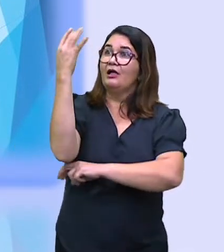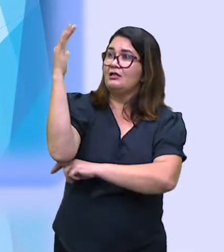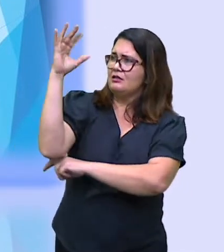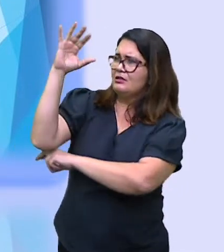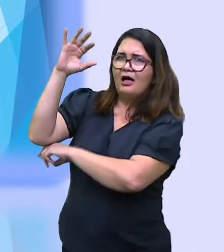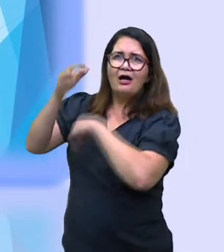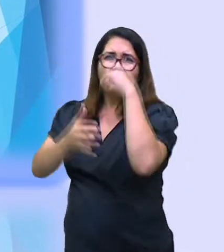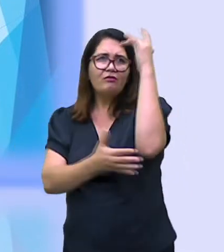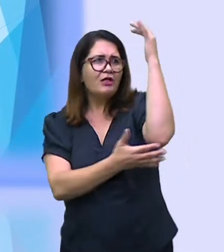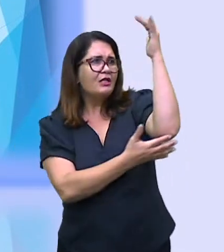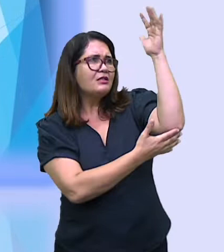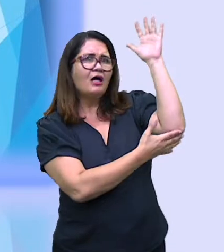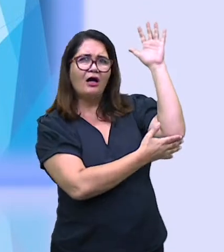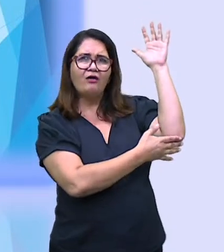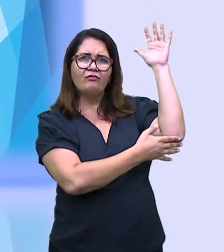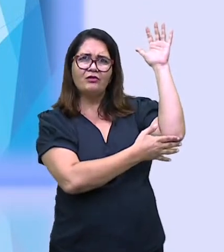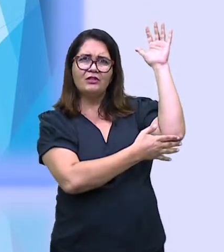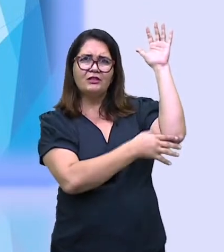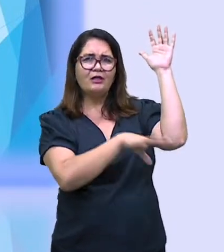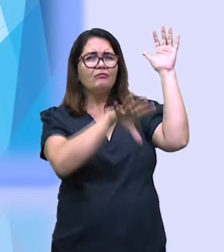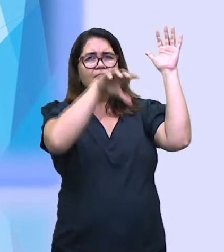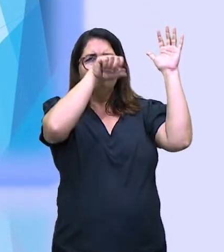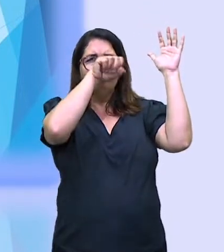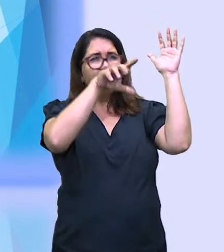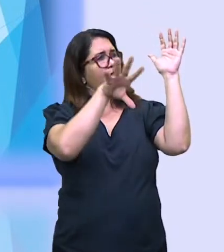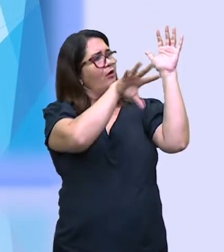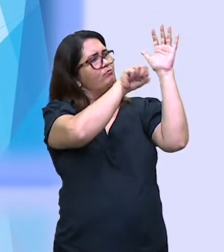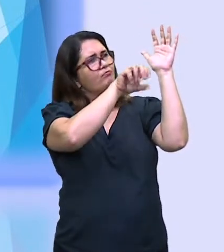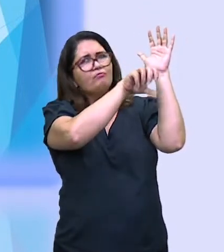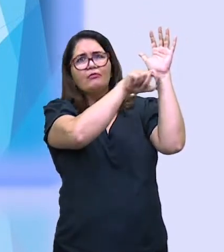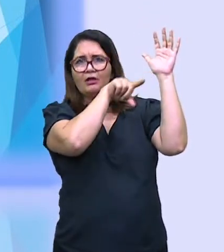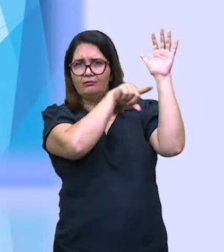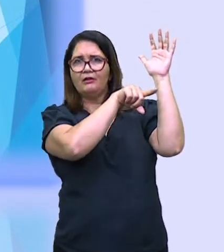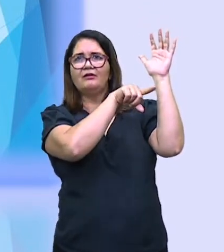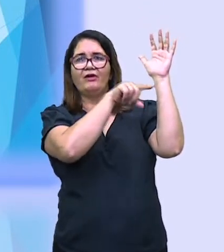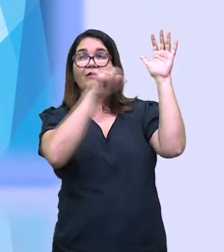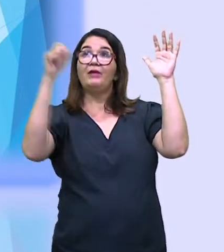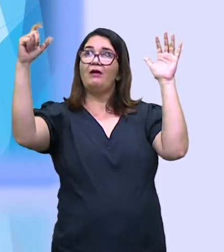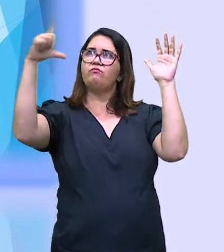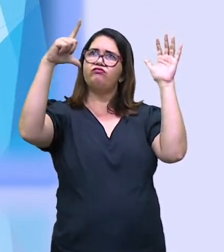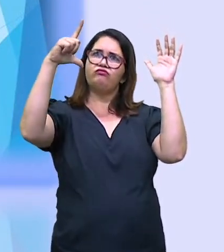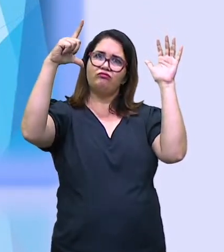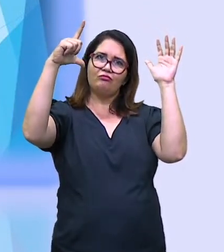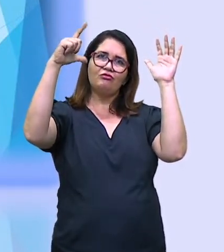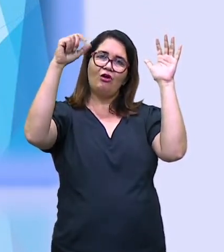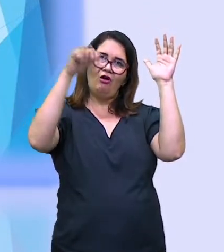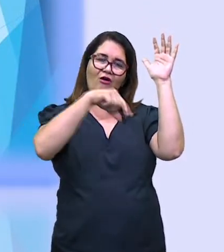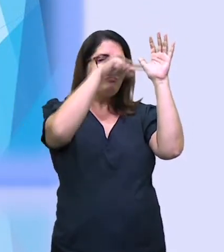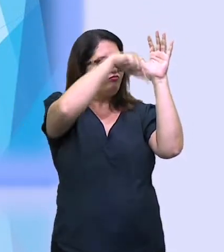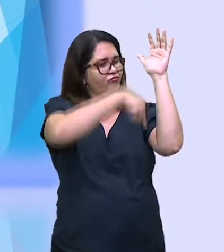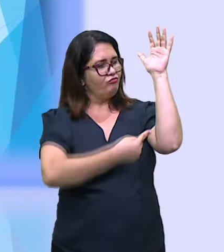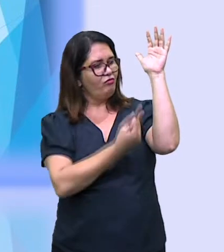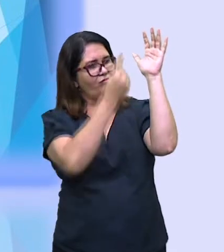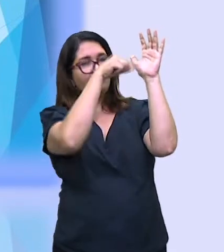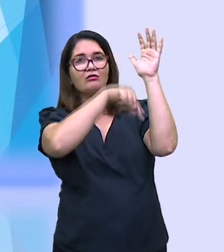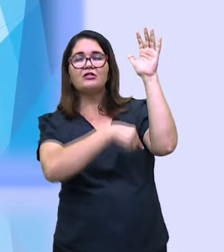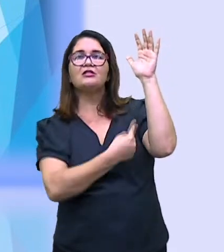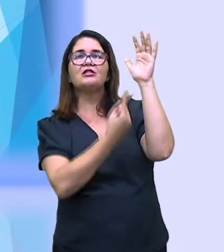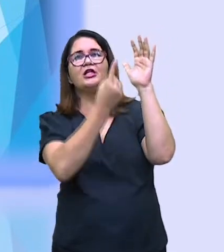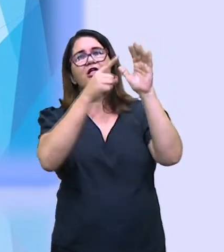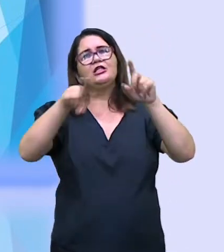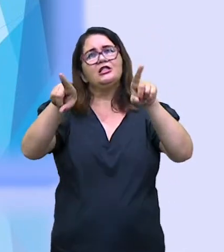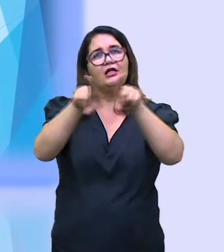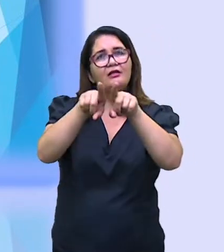de evaporação da água do solo. Evaporação da água, de dejetos, como os